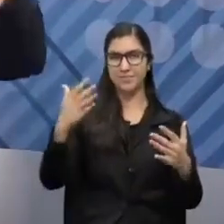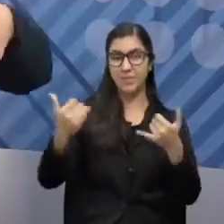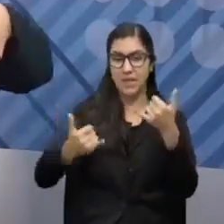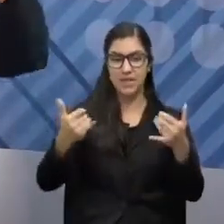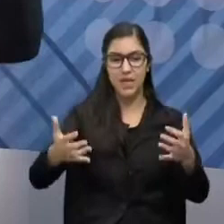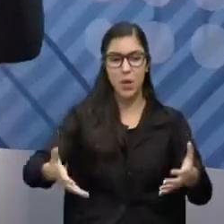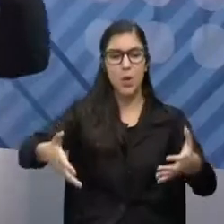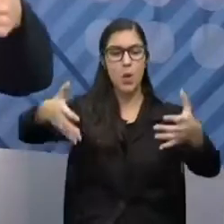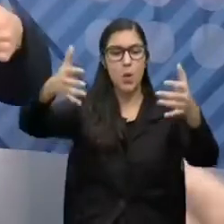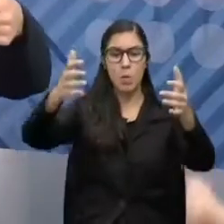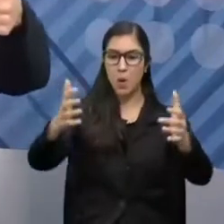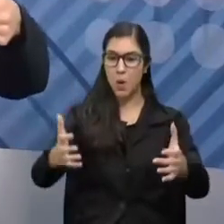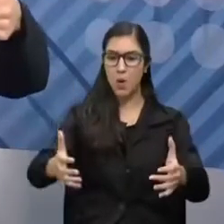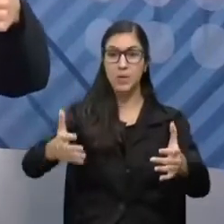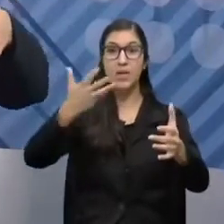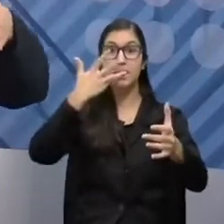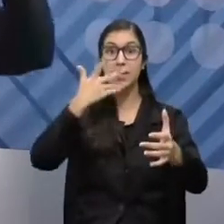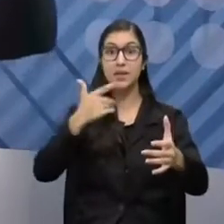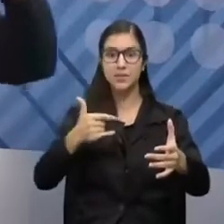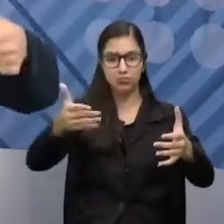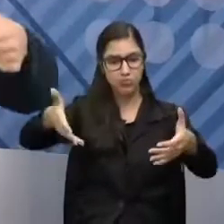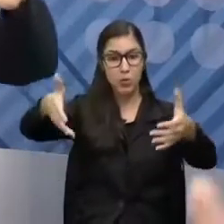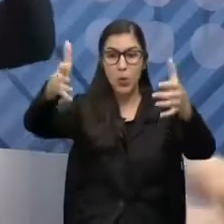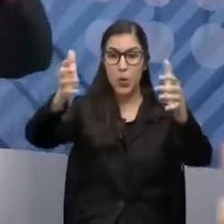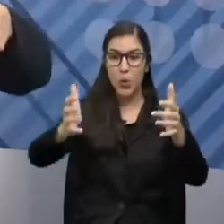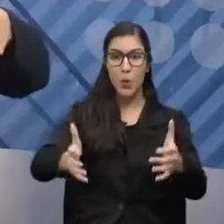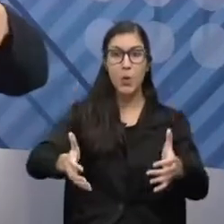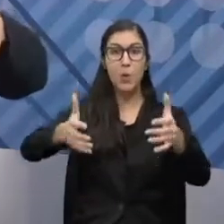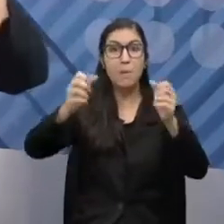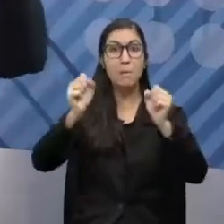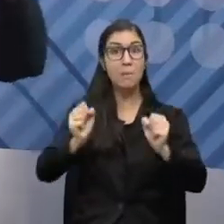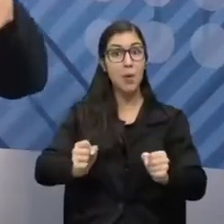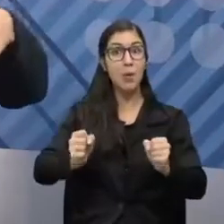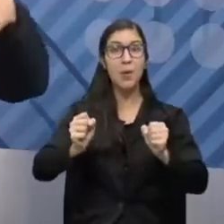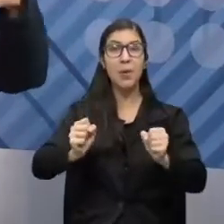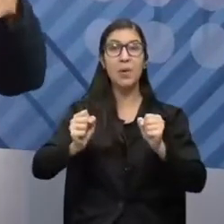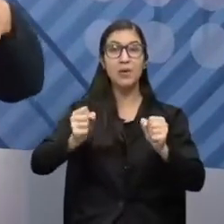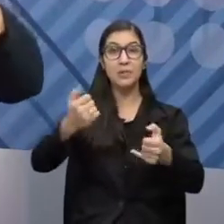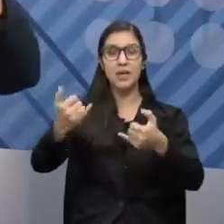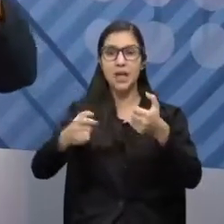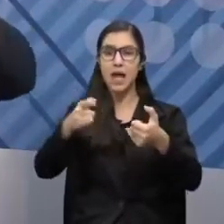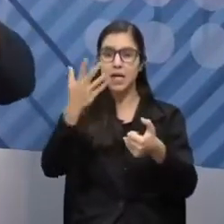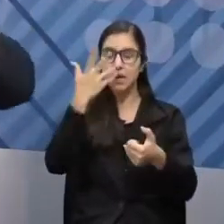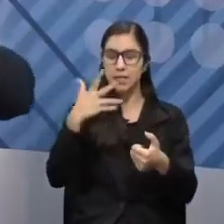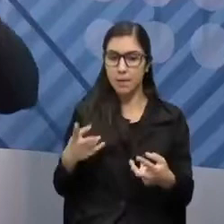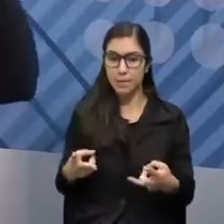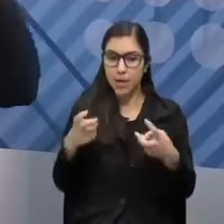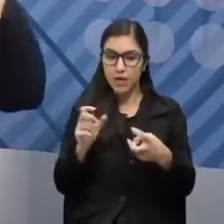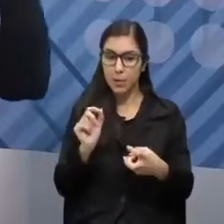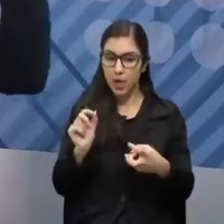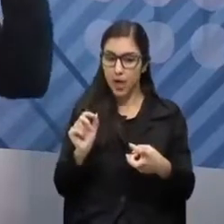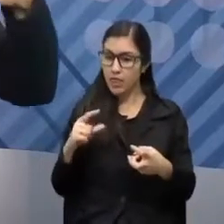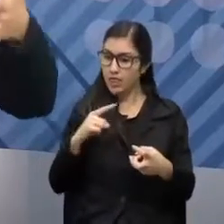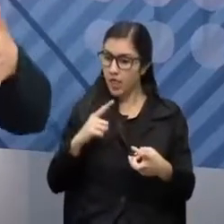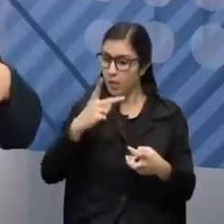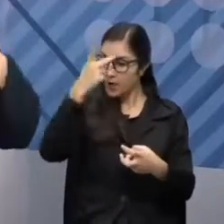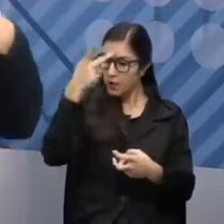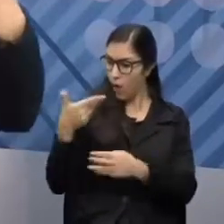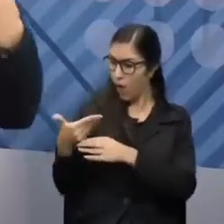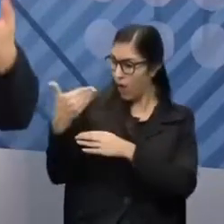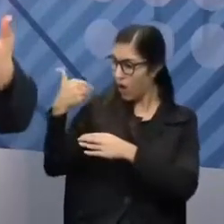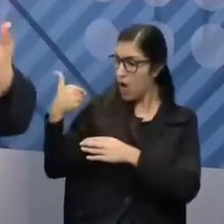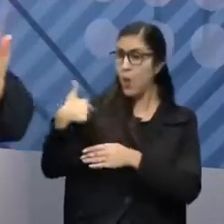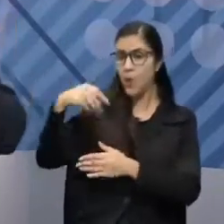Se movimentando. Então, você pode brincar com a criança e ela começa a perceber que tem uma pessoa que eu